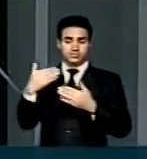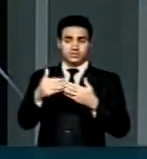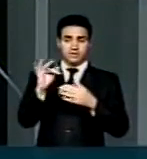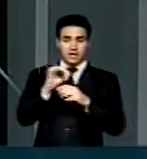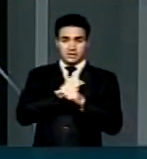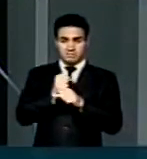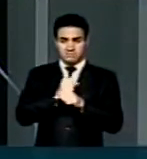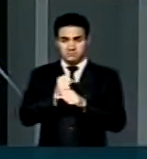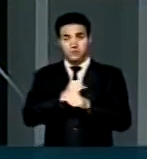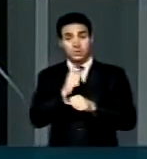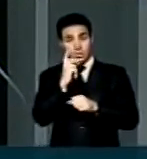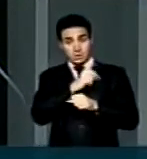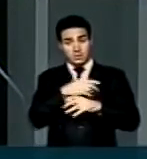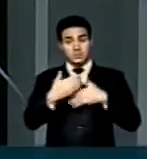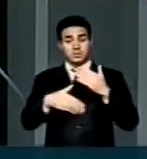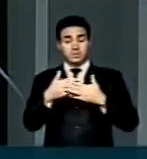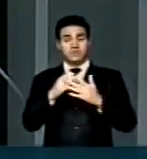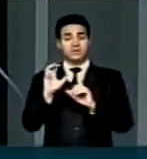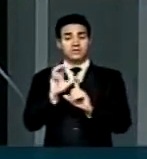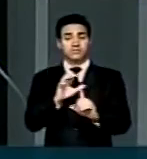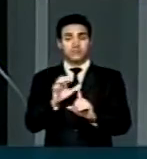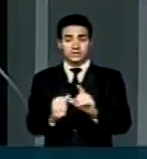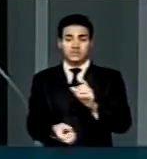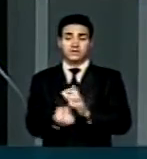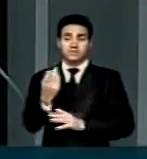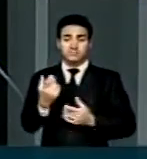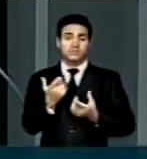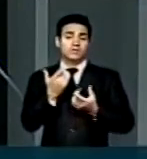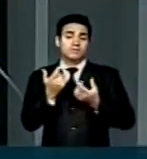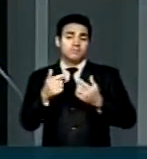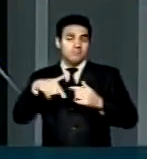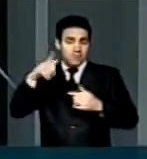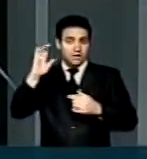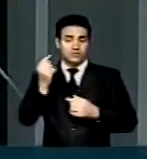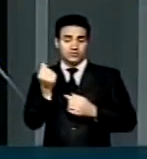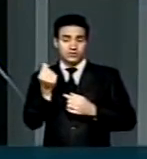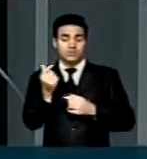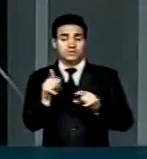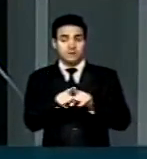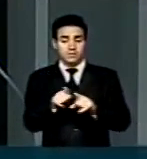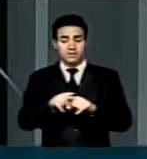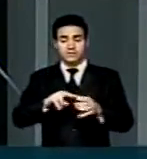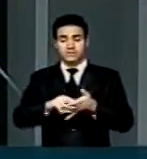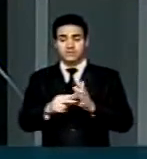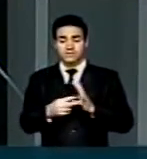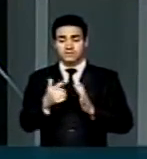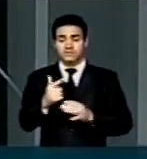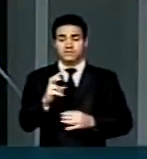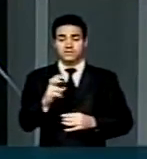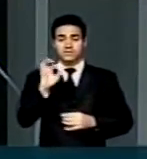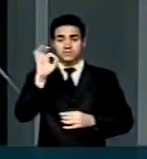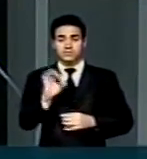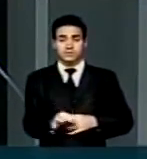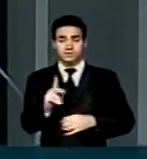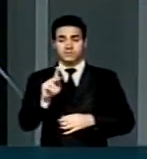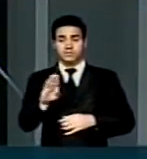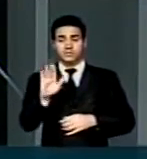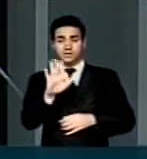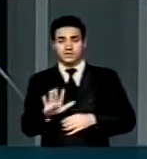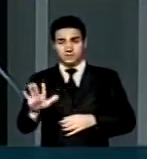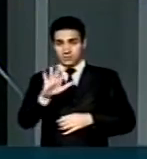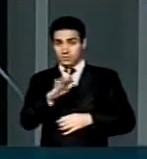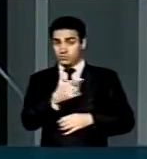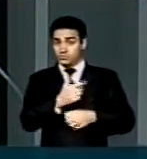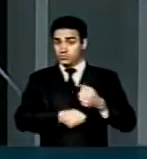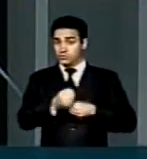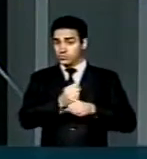o setor influencia de forma direta na geração de recursos e já representa 25% do PIB nacional. Só em 2012,